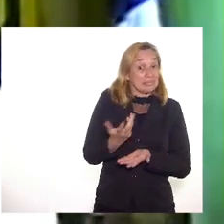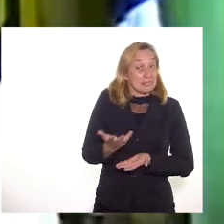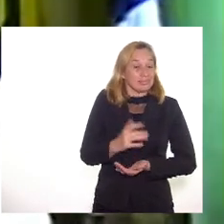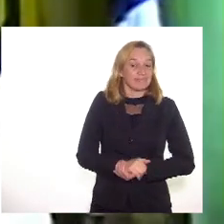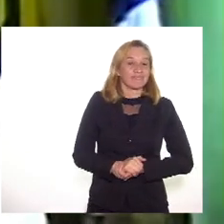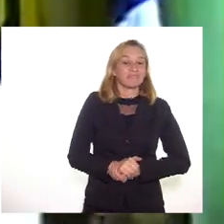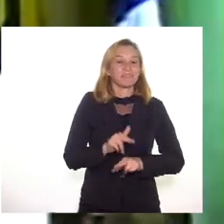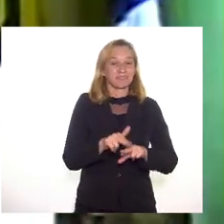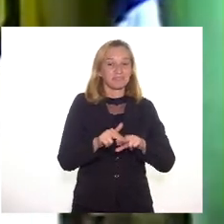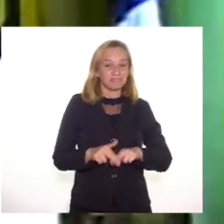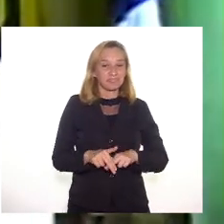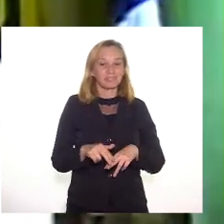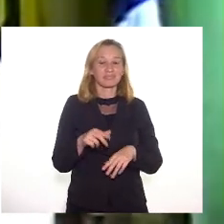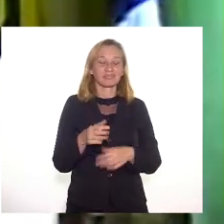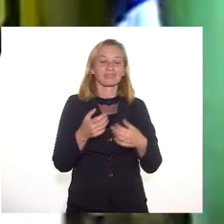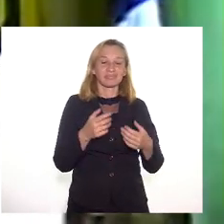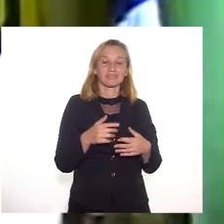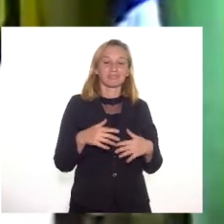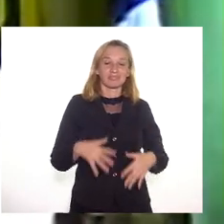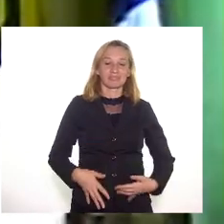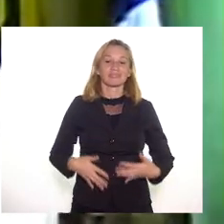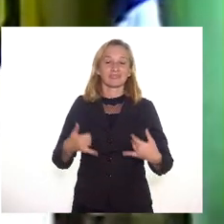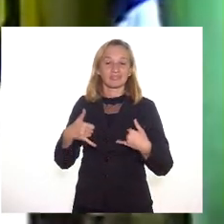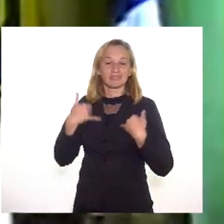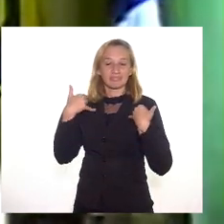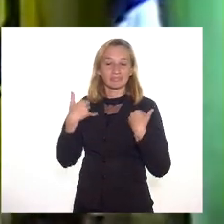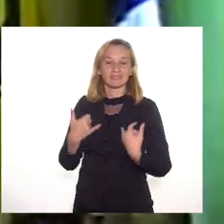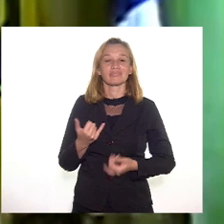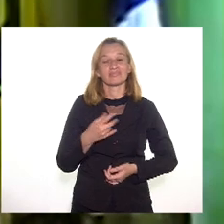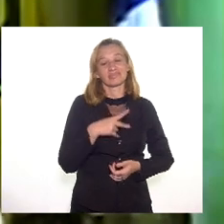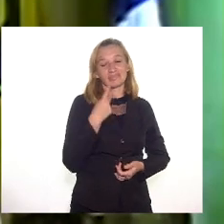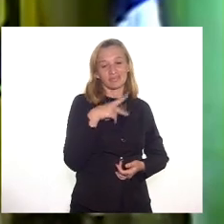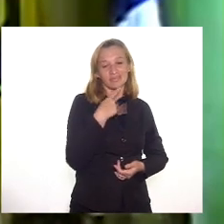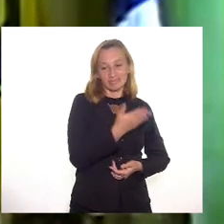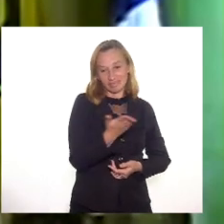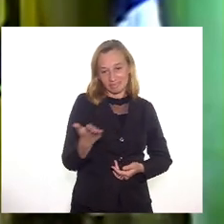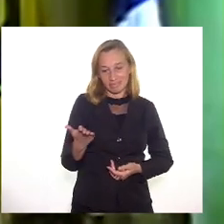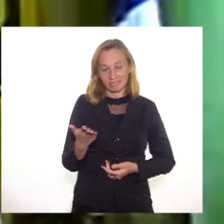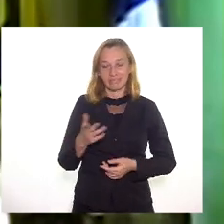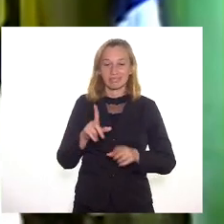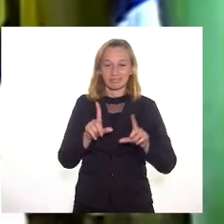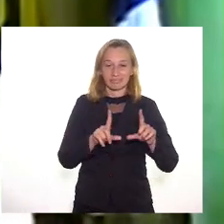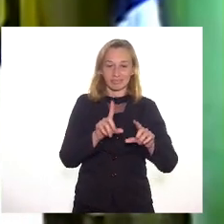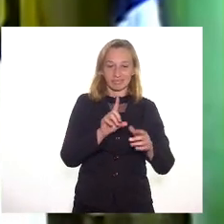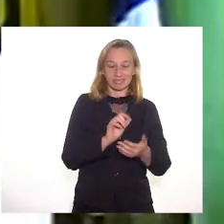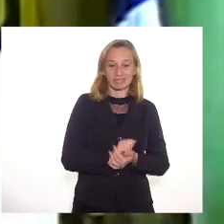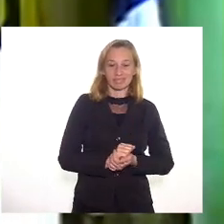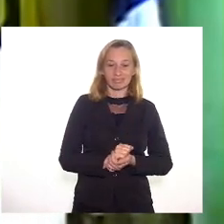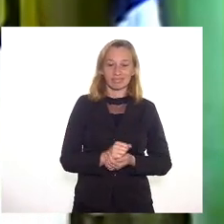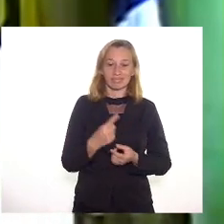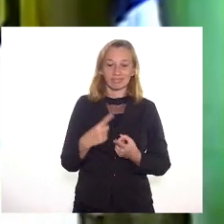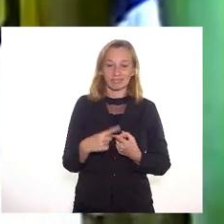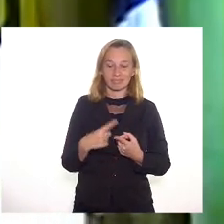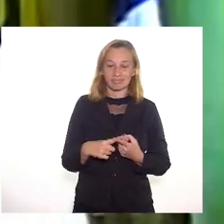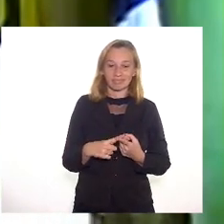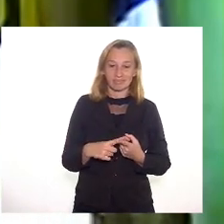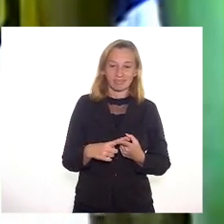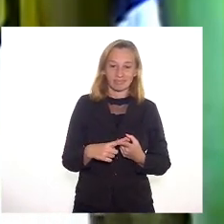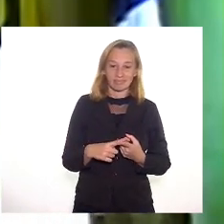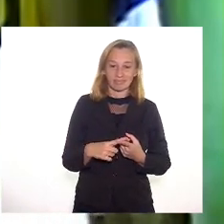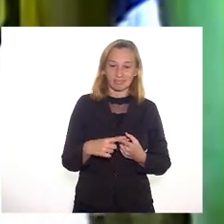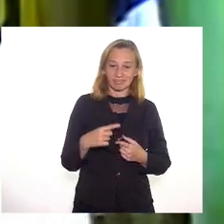Por isso, eu tenho muita honra ao falar com vocês na tela, porque a minha audiência